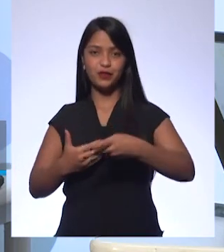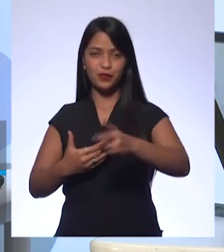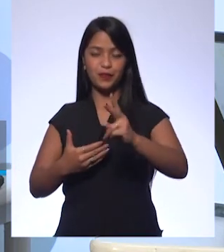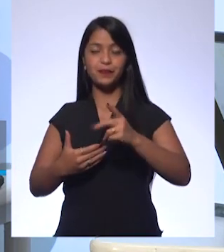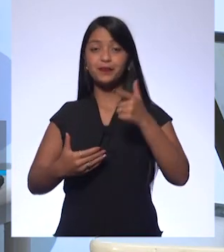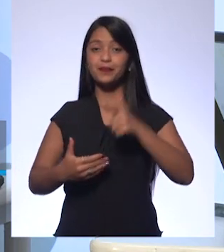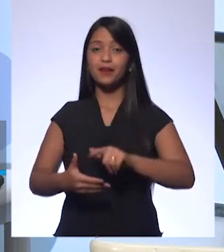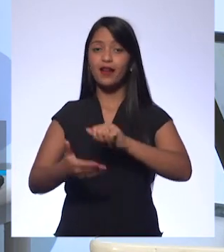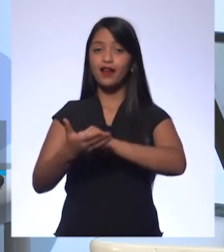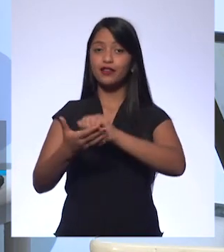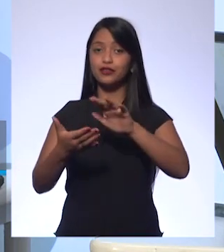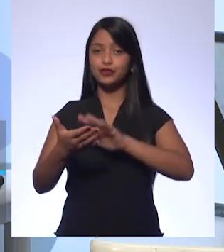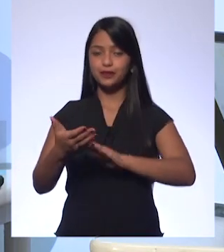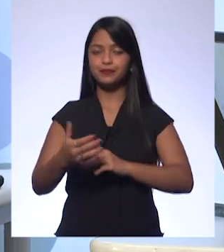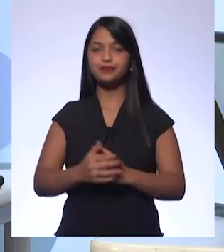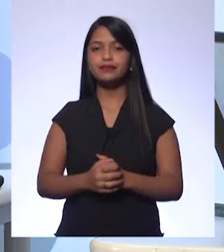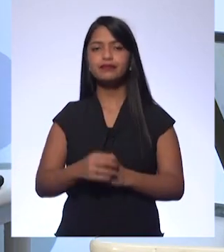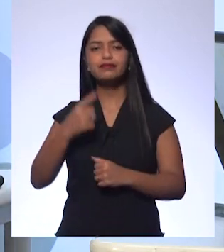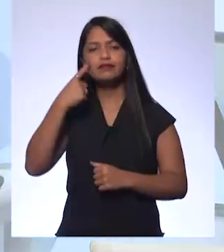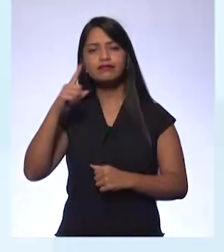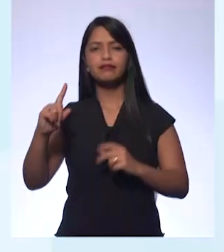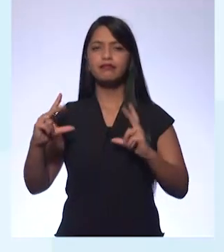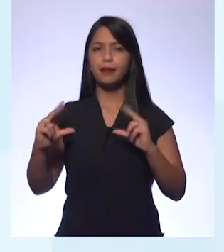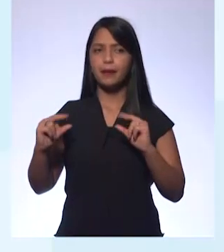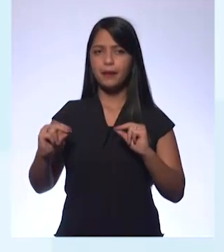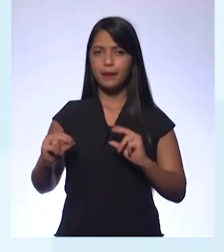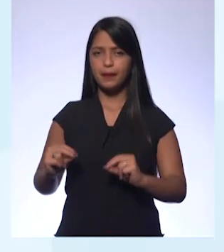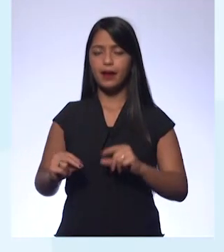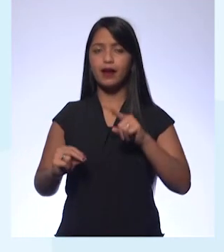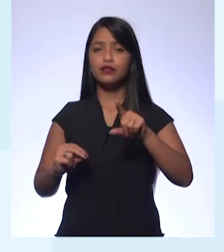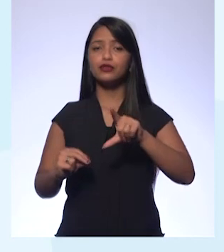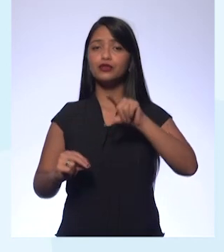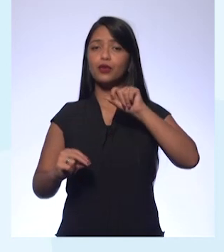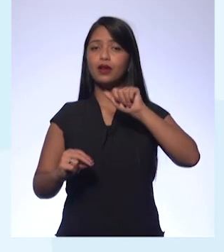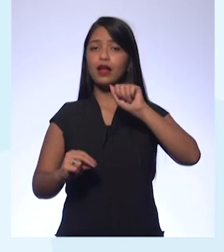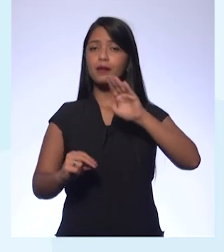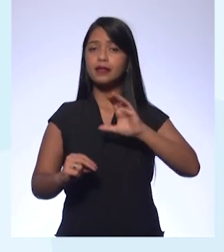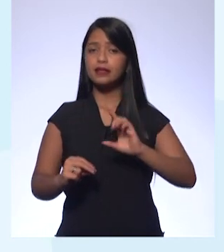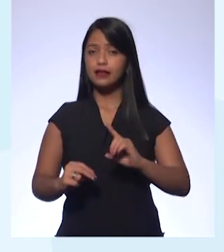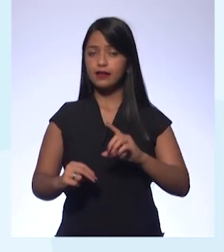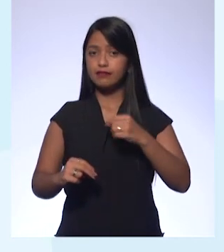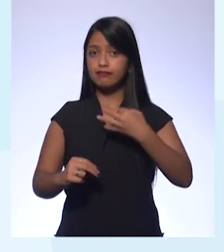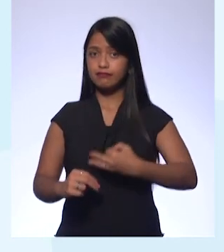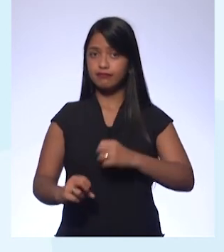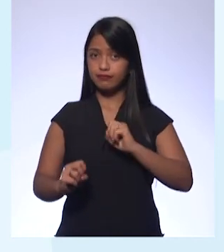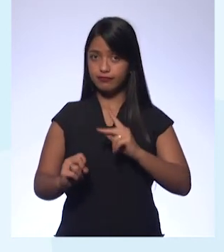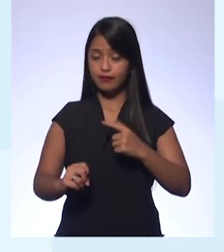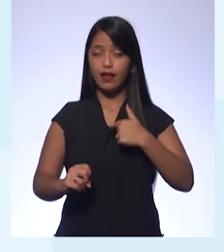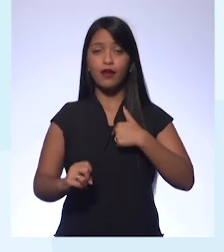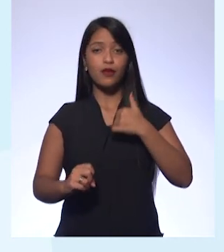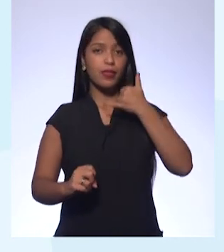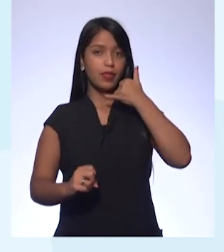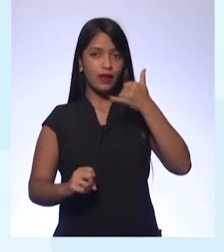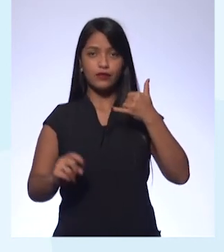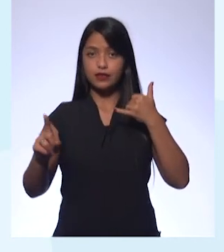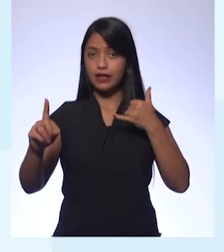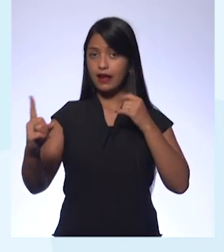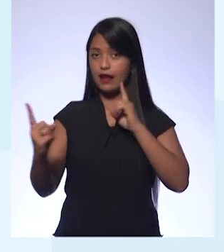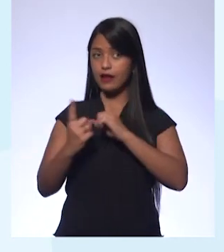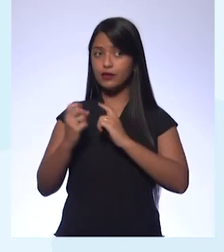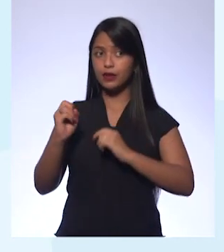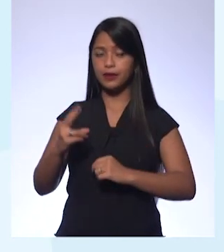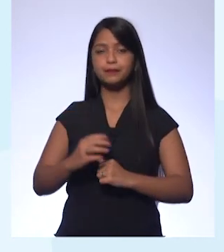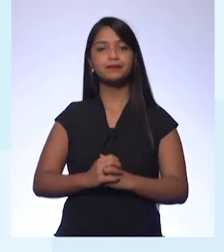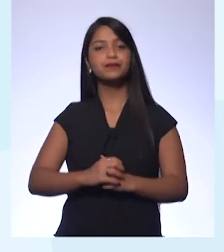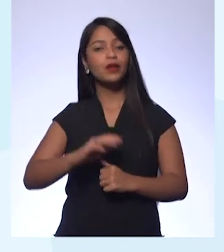uma atividade. Leia o diálogo e marque a alternativa correta. Eu vou fazer a telefonista e você faz a cliente, tá bom, Déia? Tá. Chining Box,